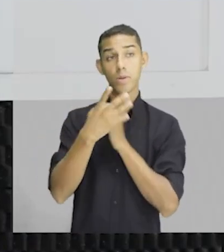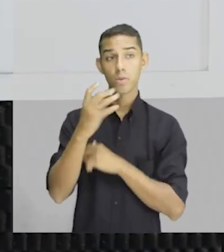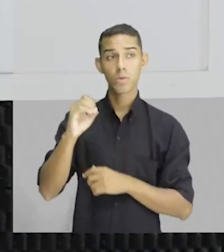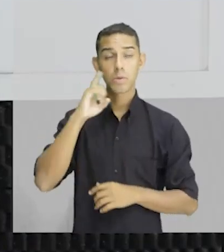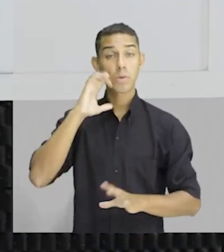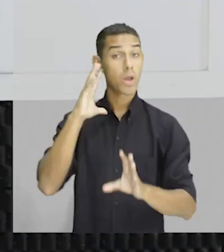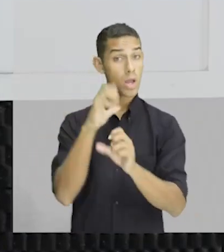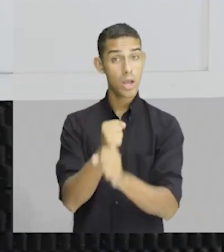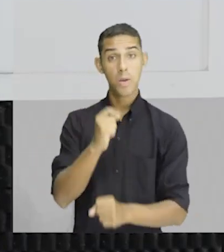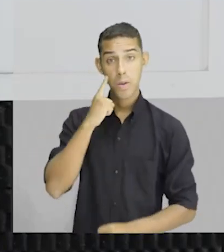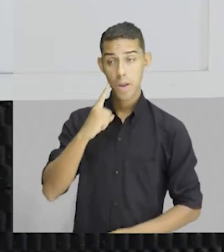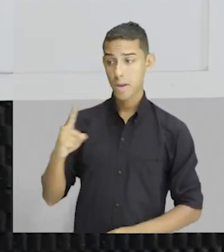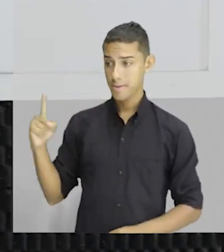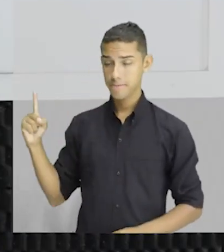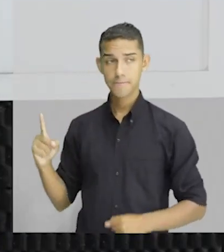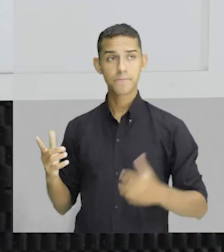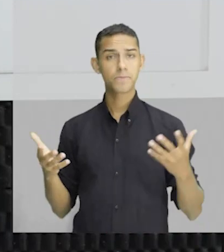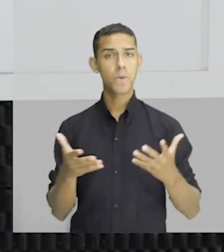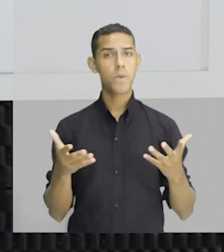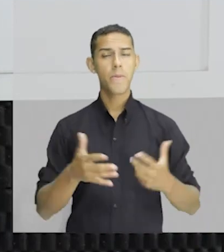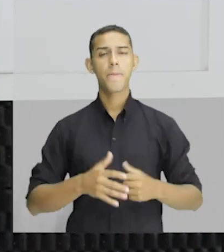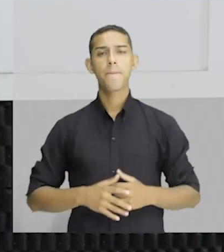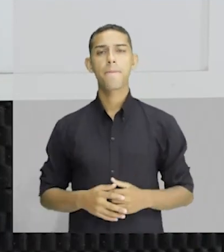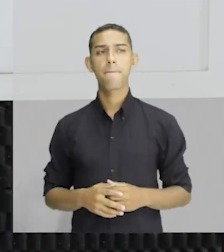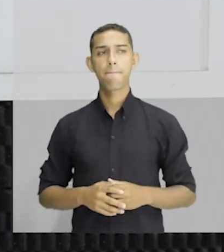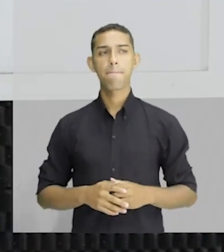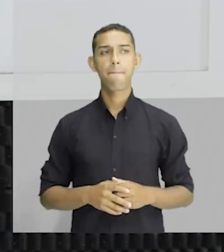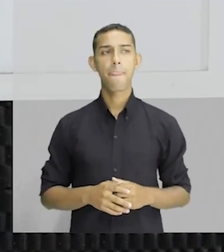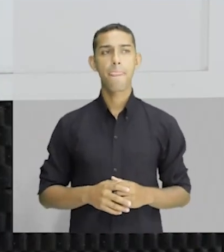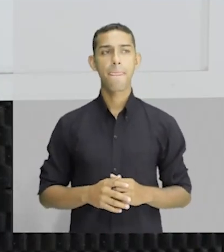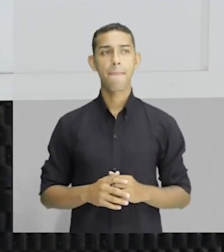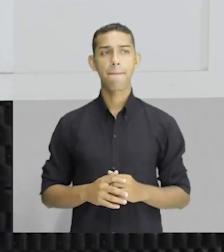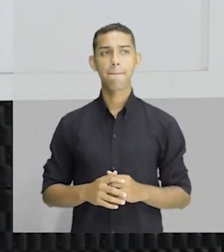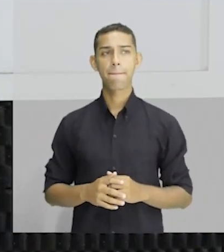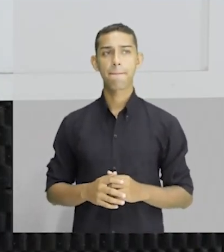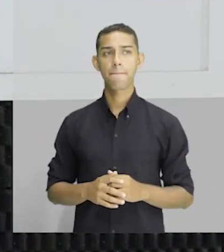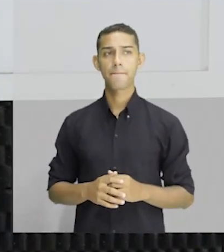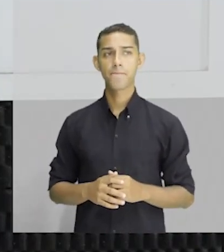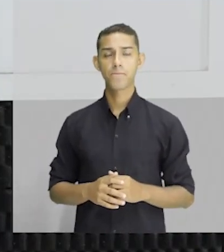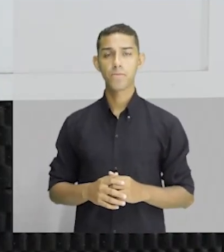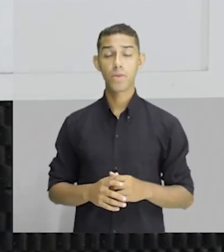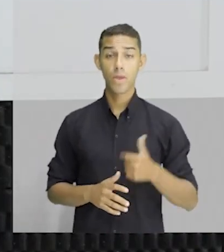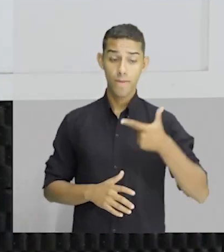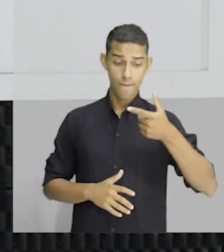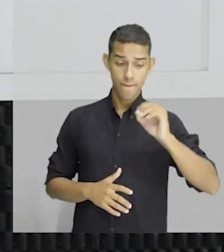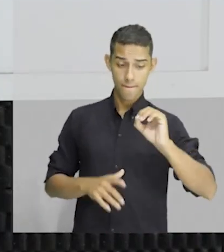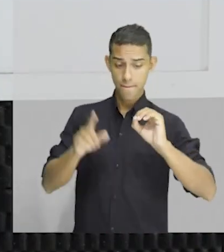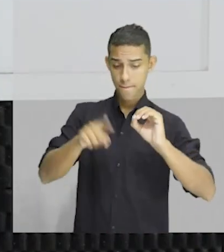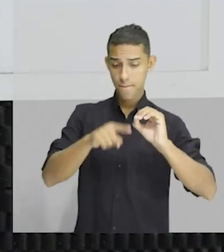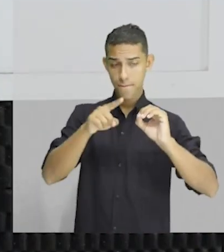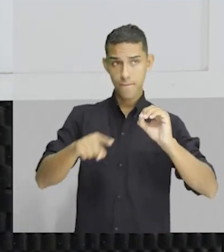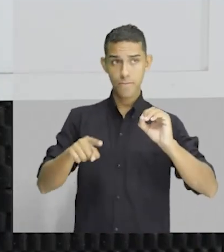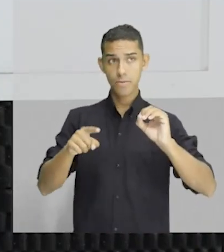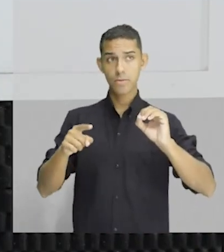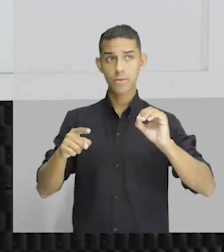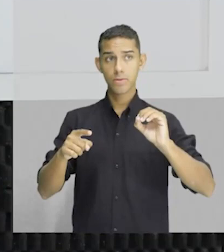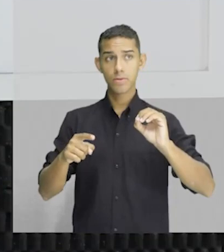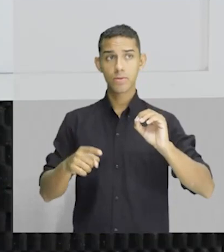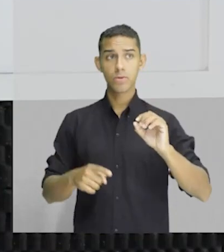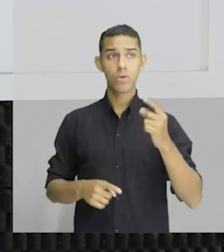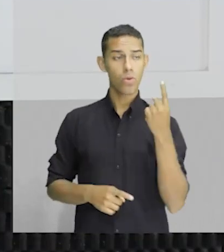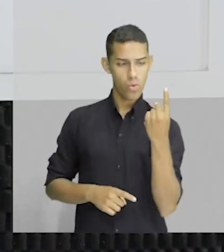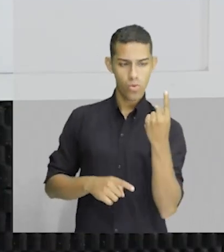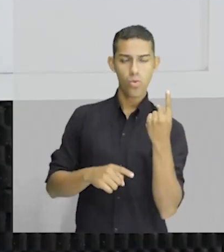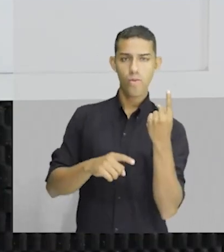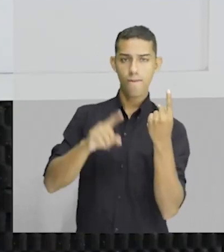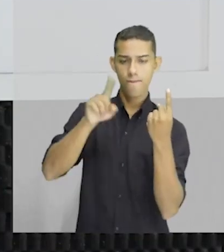ó. Tá? Então vamos fazer a conta aqui, ó. 20 vezes 40, ó, 1 vezes